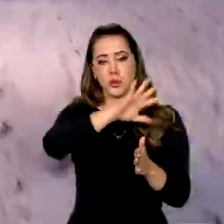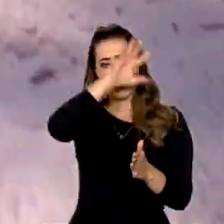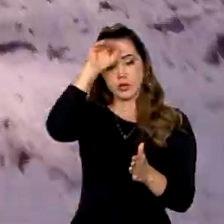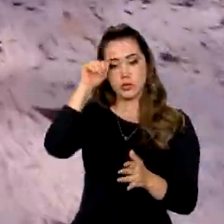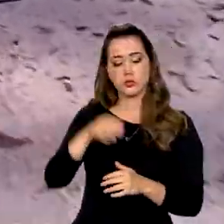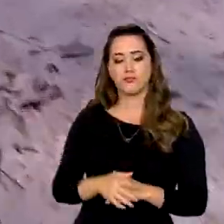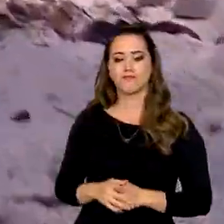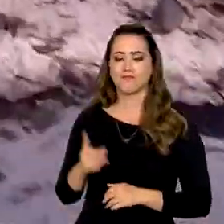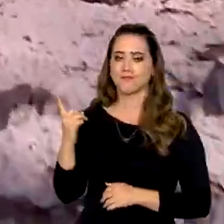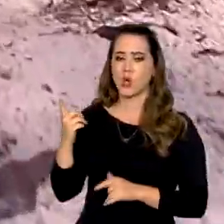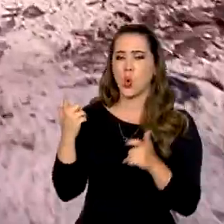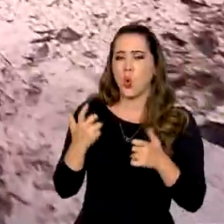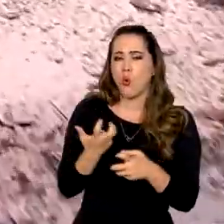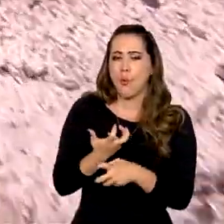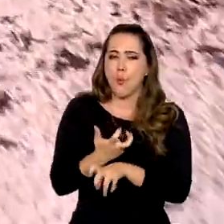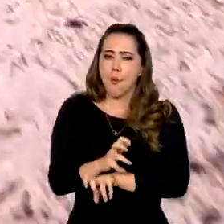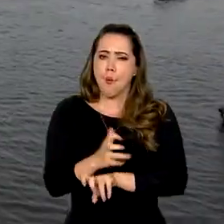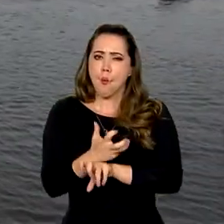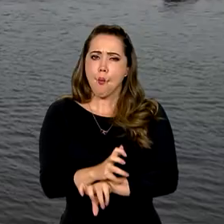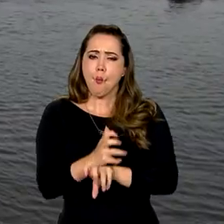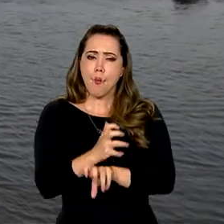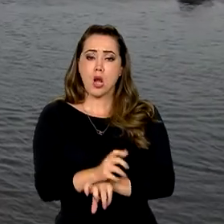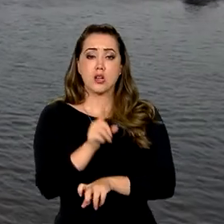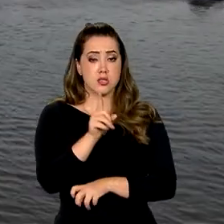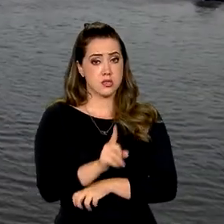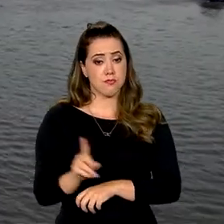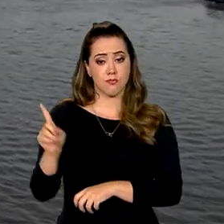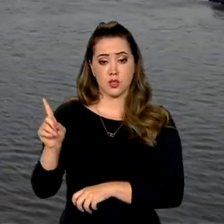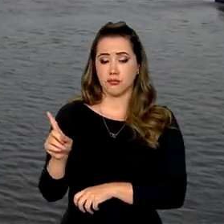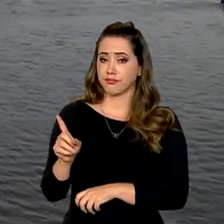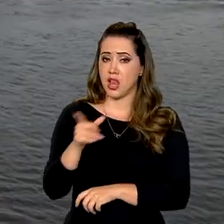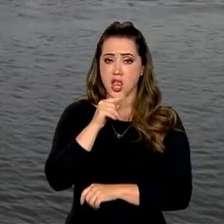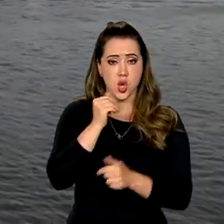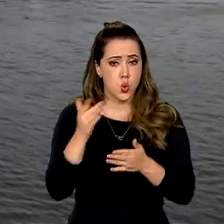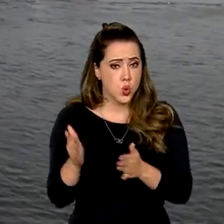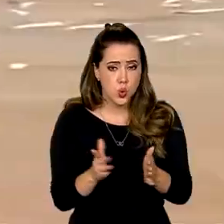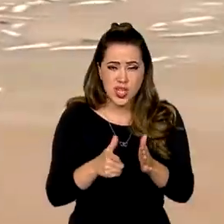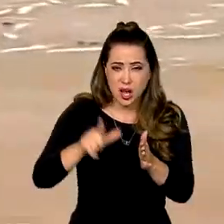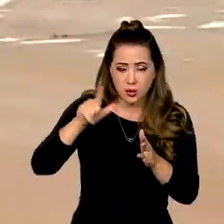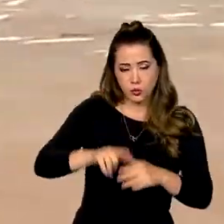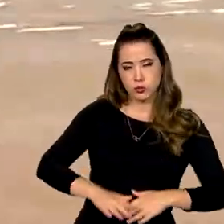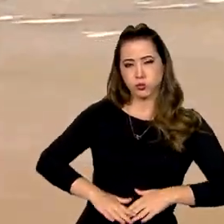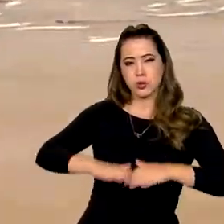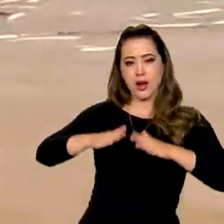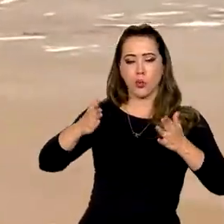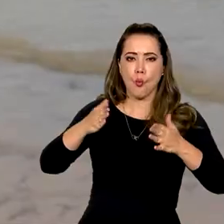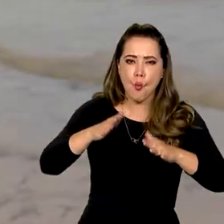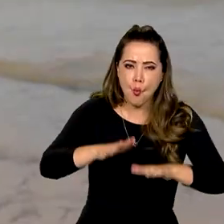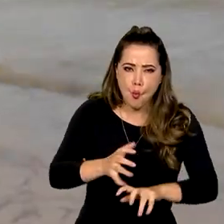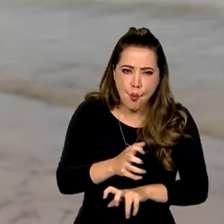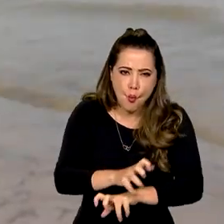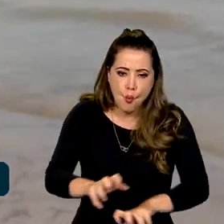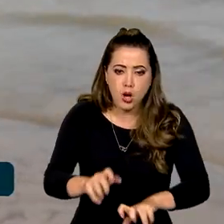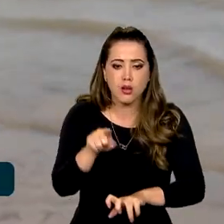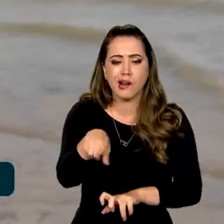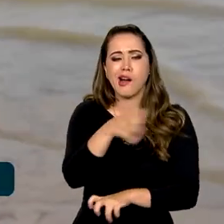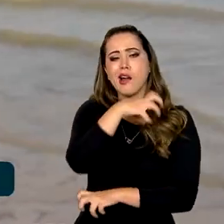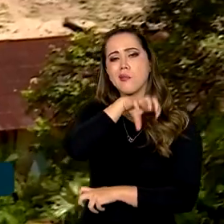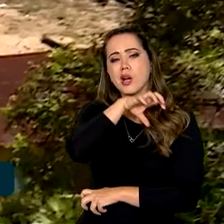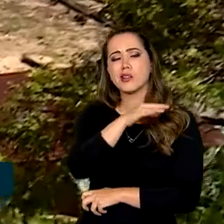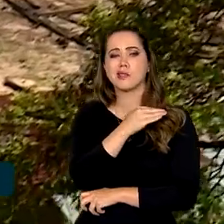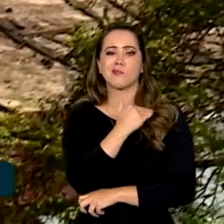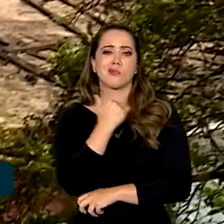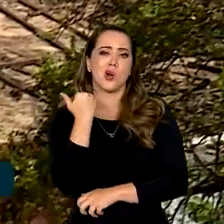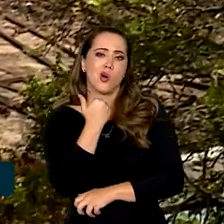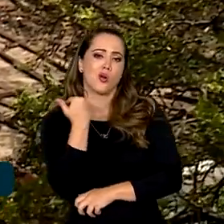A estiagem na região norte do país secou rios e tem deixado um rastro que inclui animais mortos